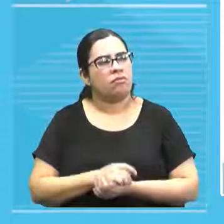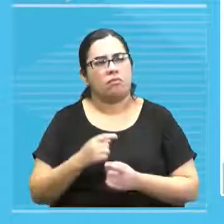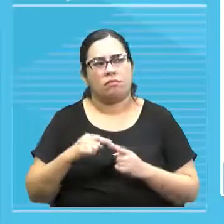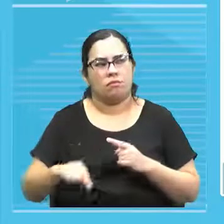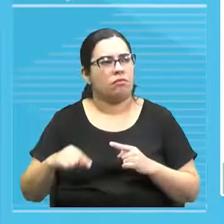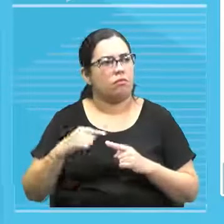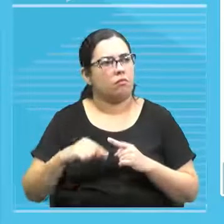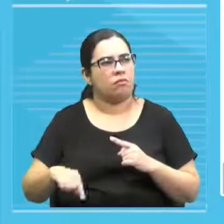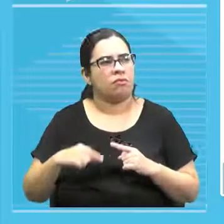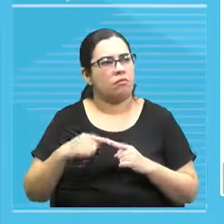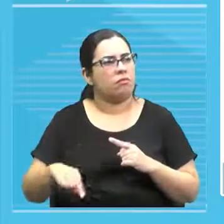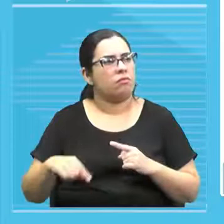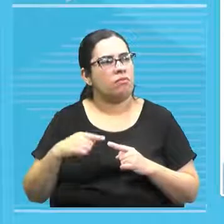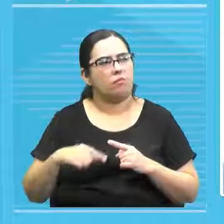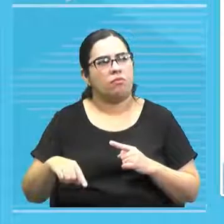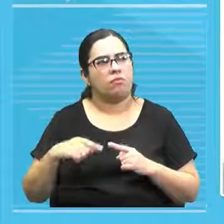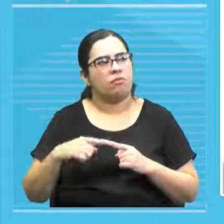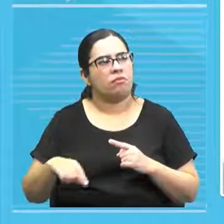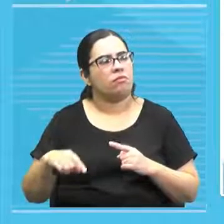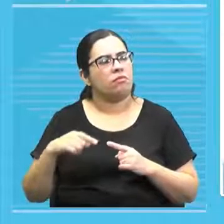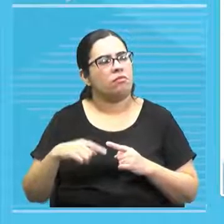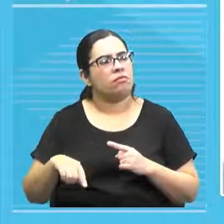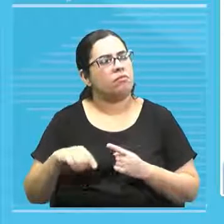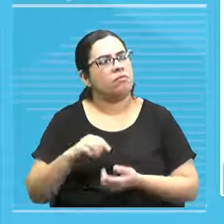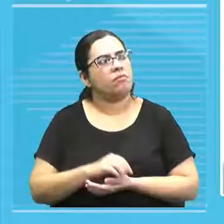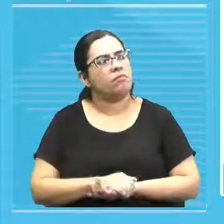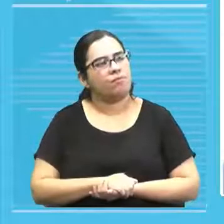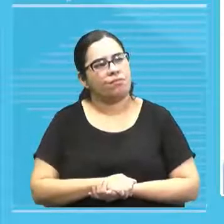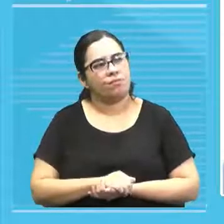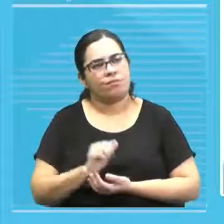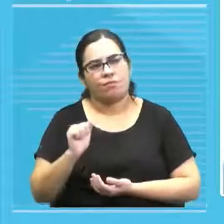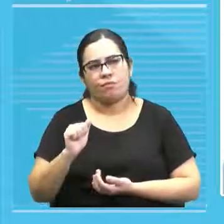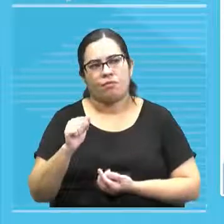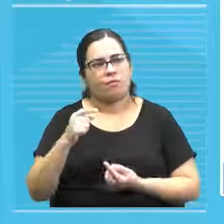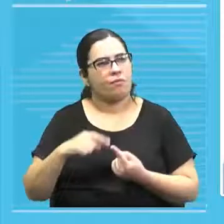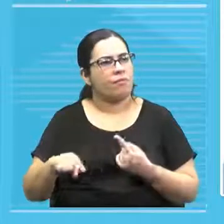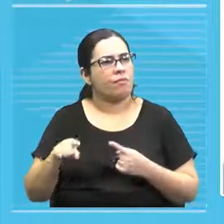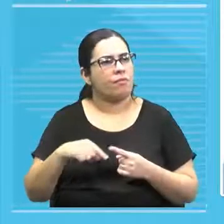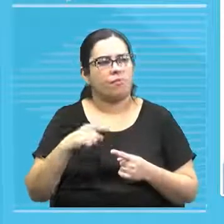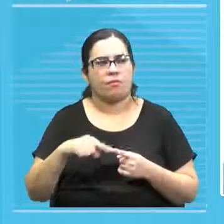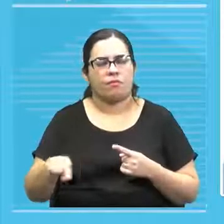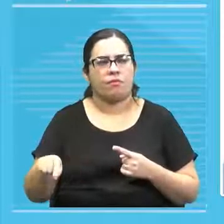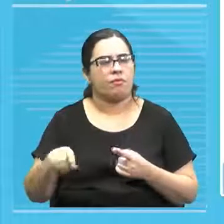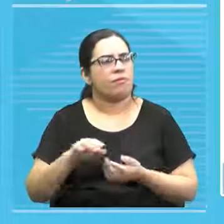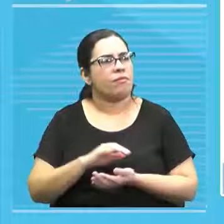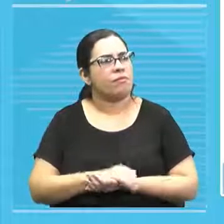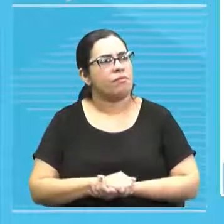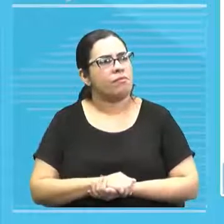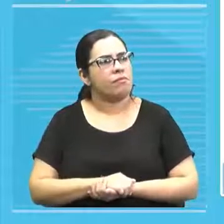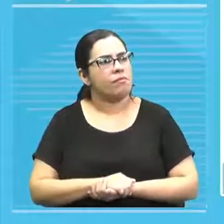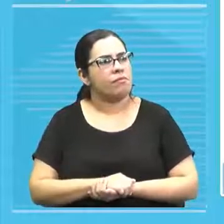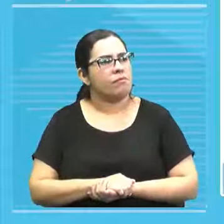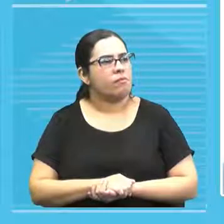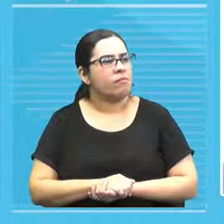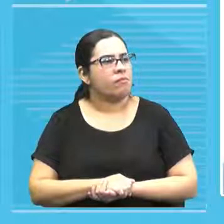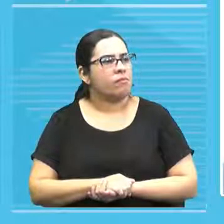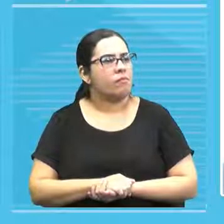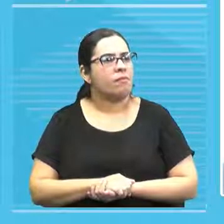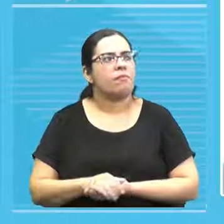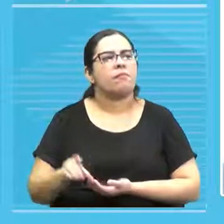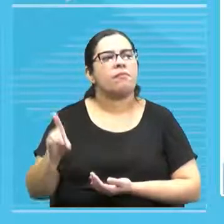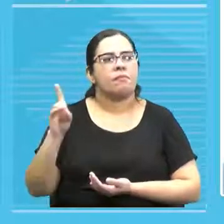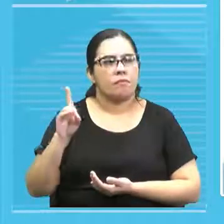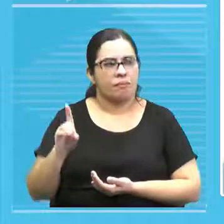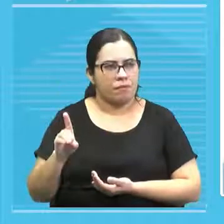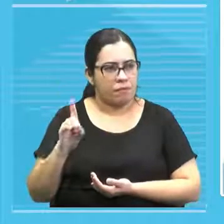verifica a inovação tecnológica tem alcançado a cidade eo Campo aqui também não ficou